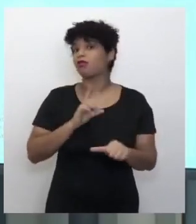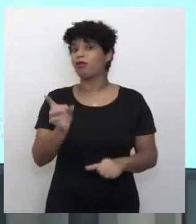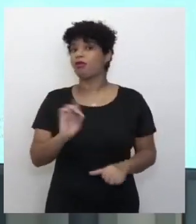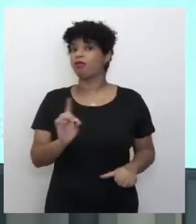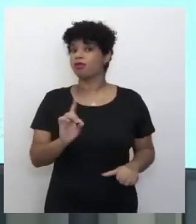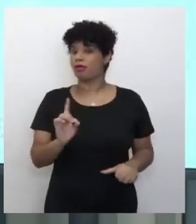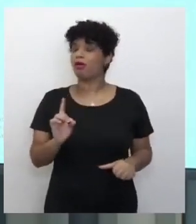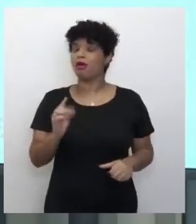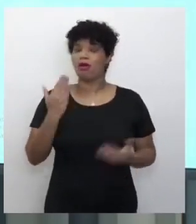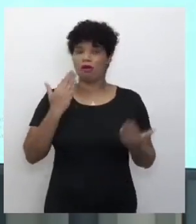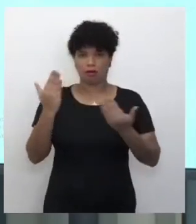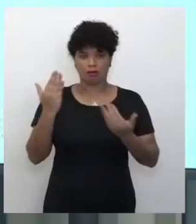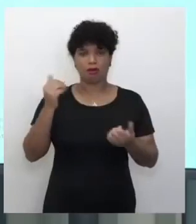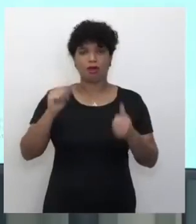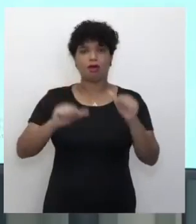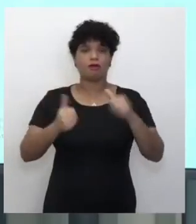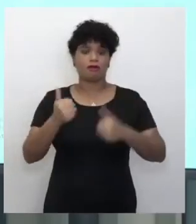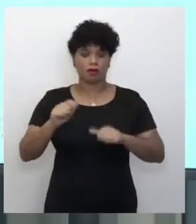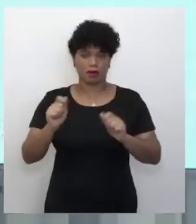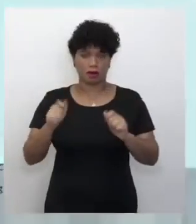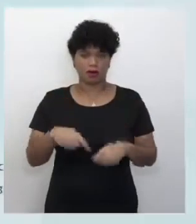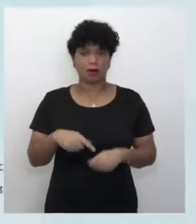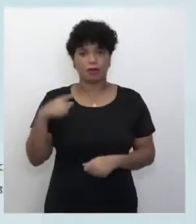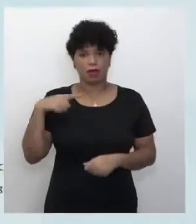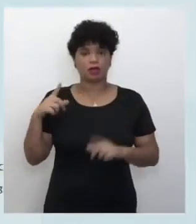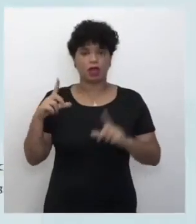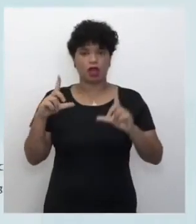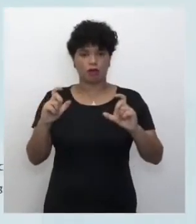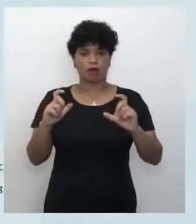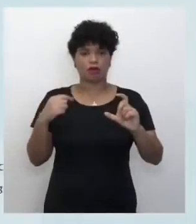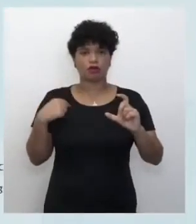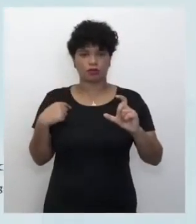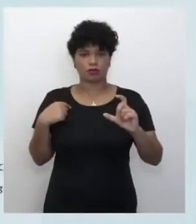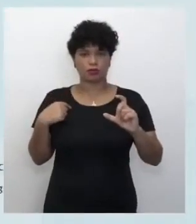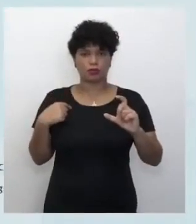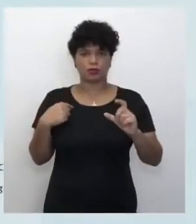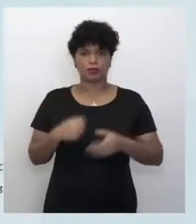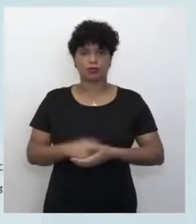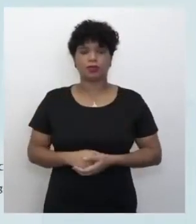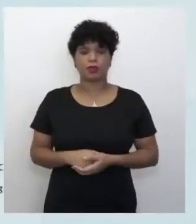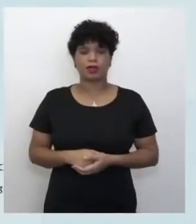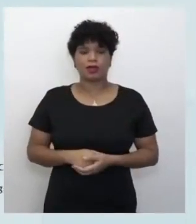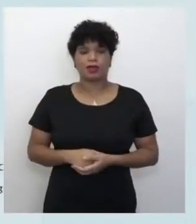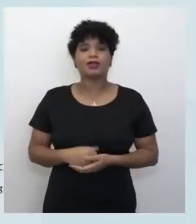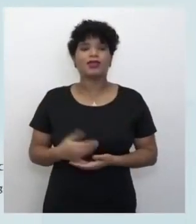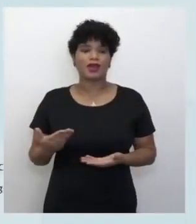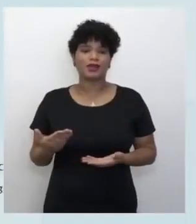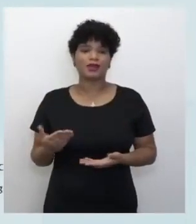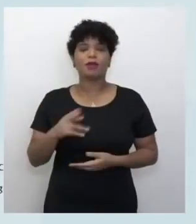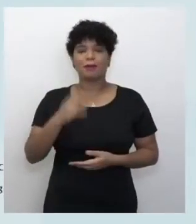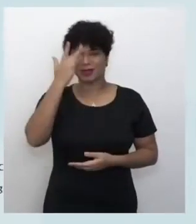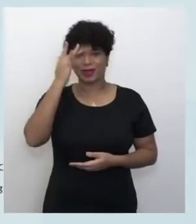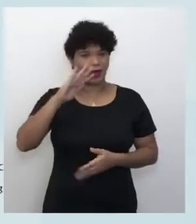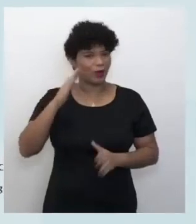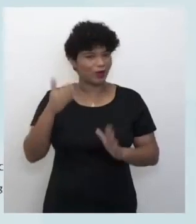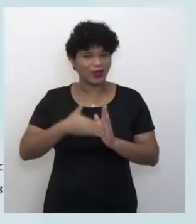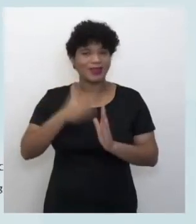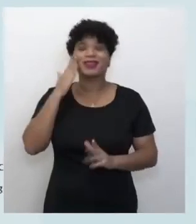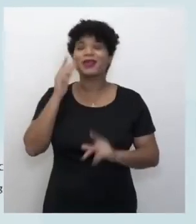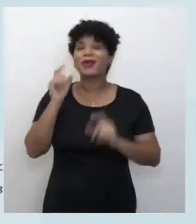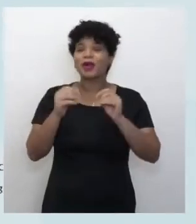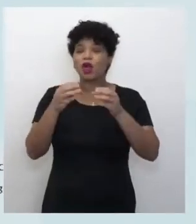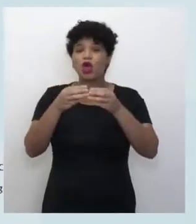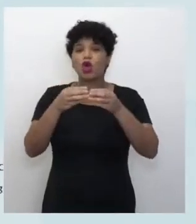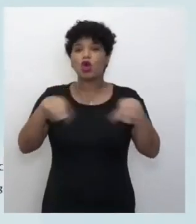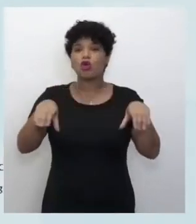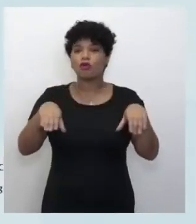ou não. Como nós temos aí na imagem abaixo, ok? Conhecidos por todos, os ovos